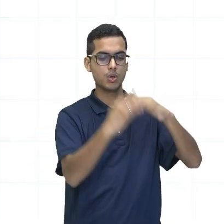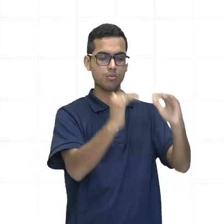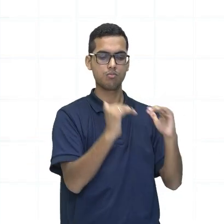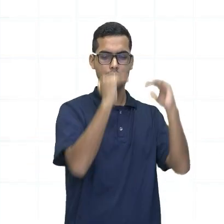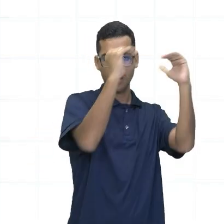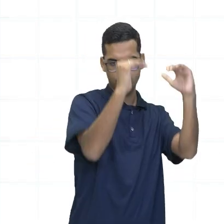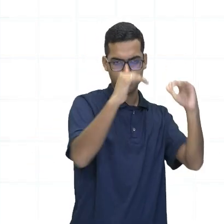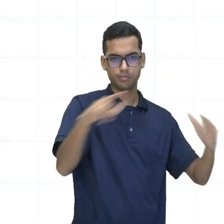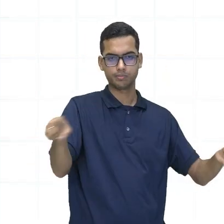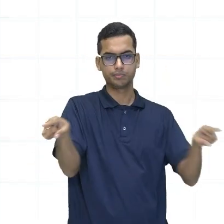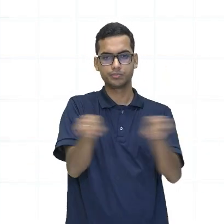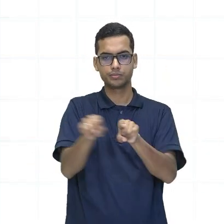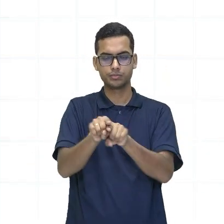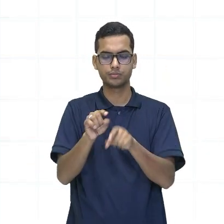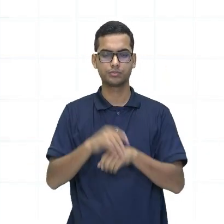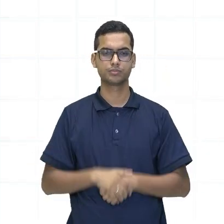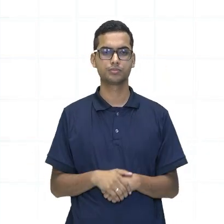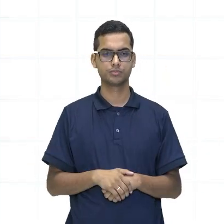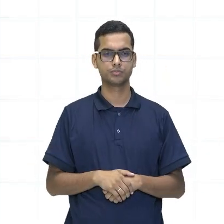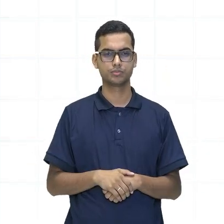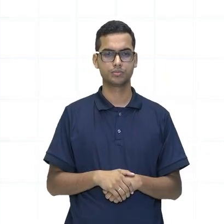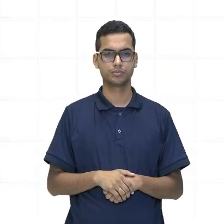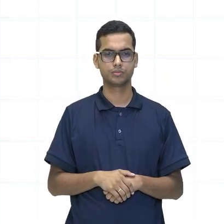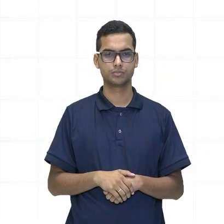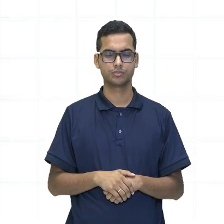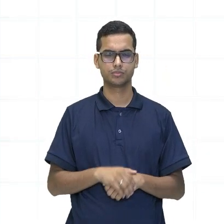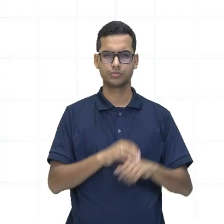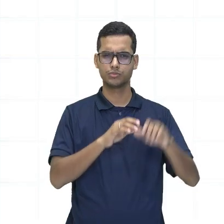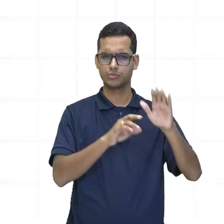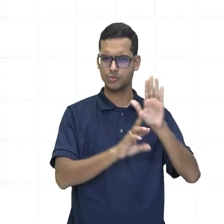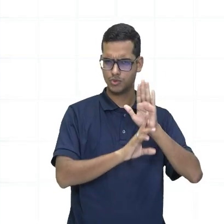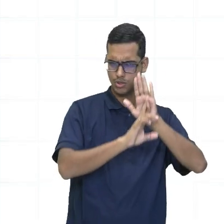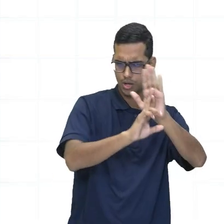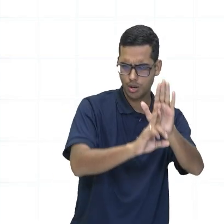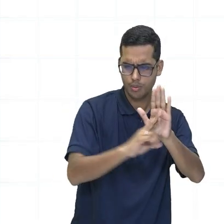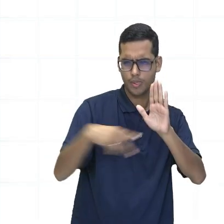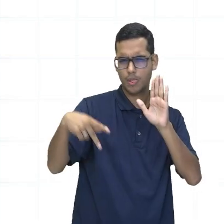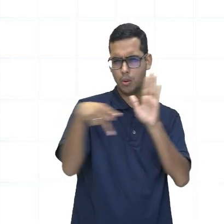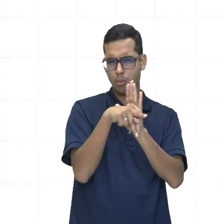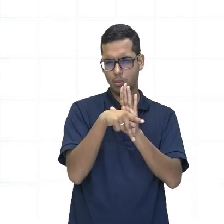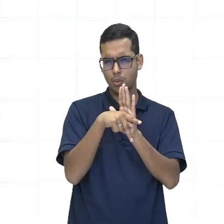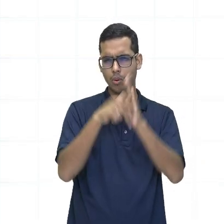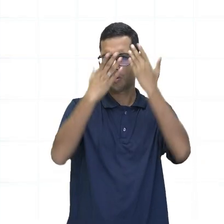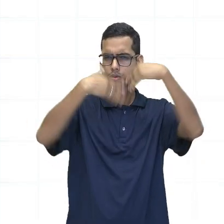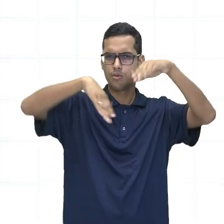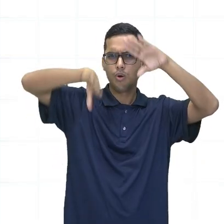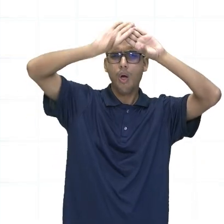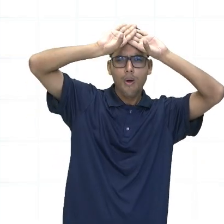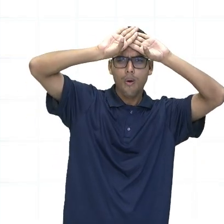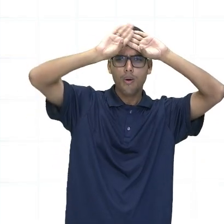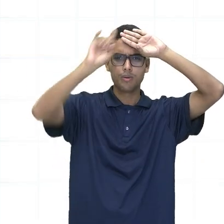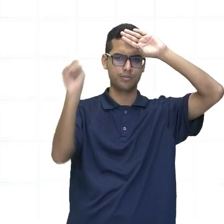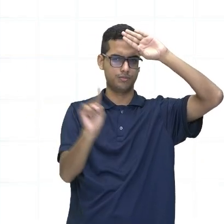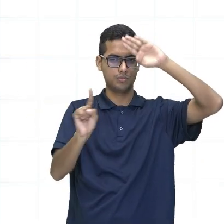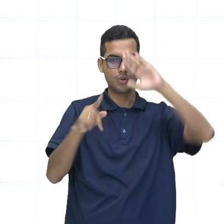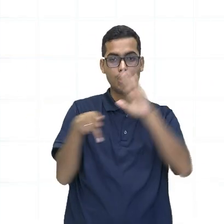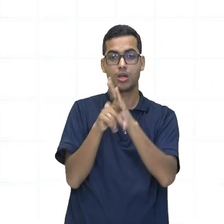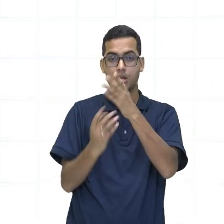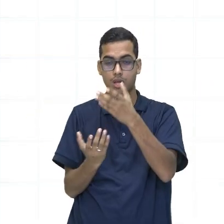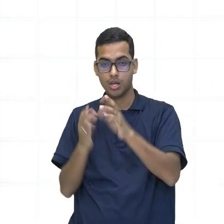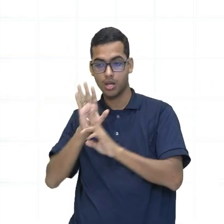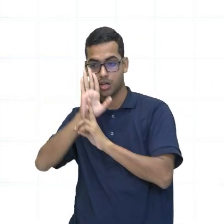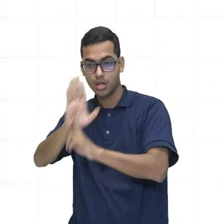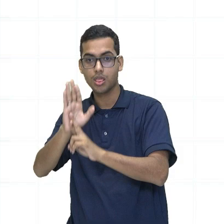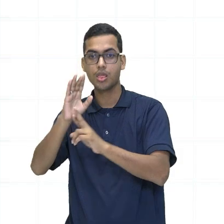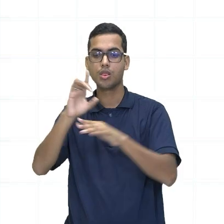Oludumaré não representa um orixá, mas o Deus criador do universo. Olha só, e também está identificando aí